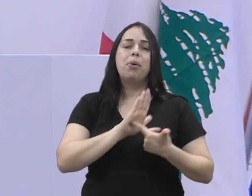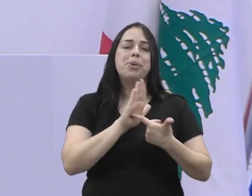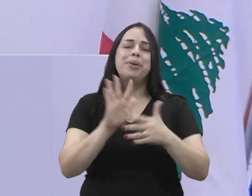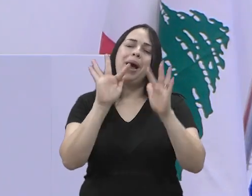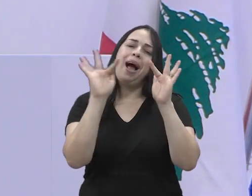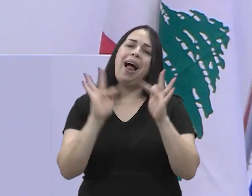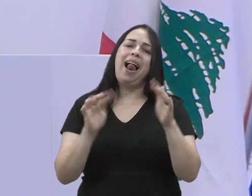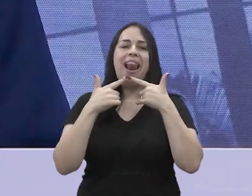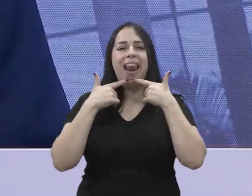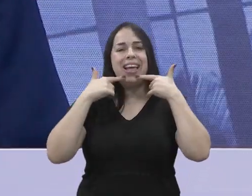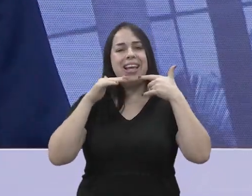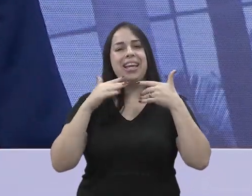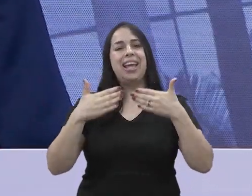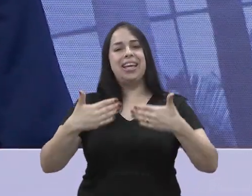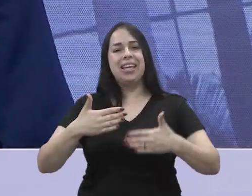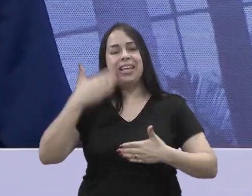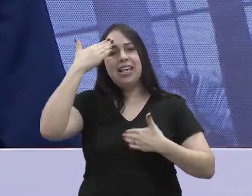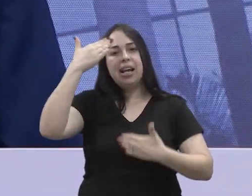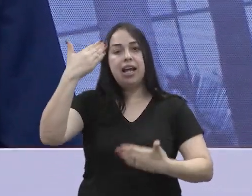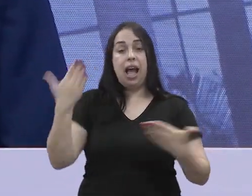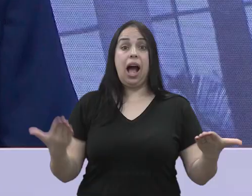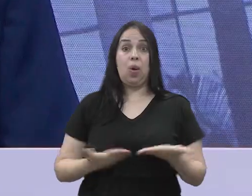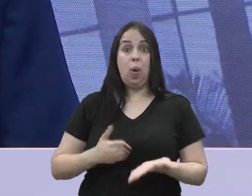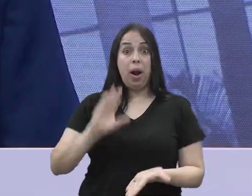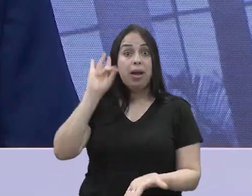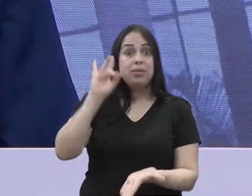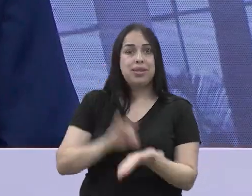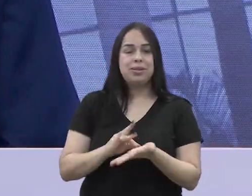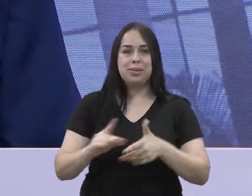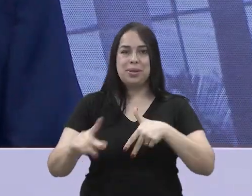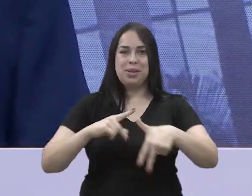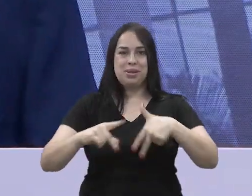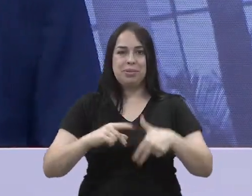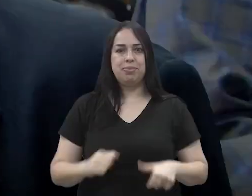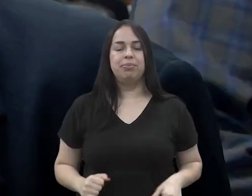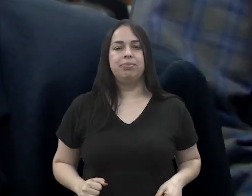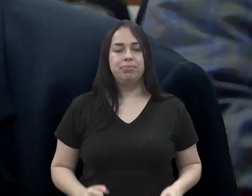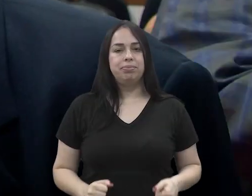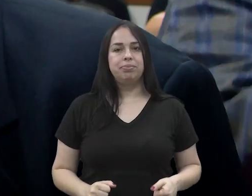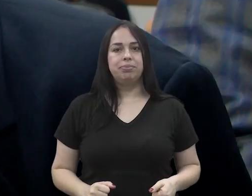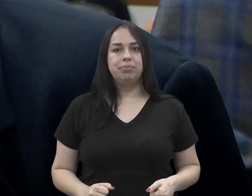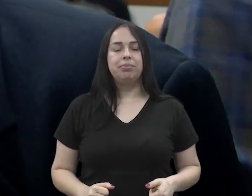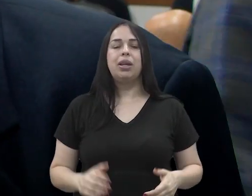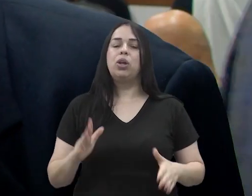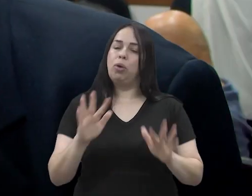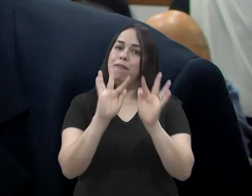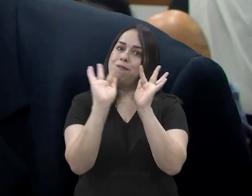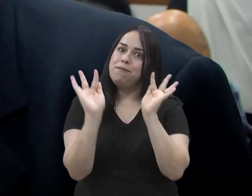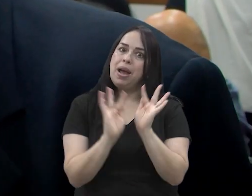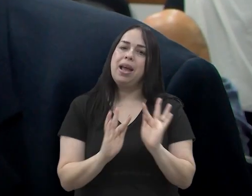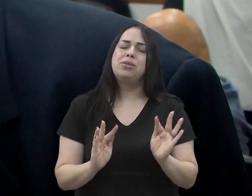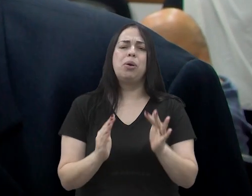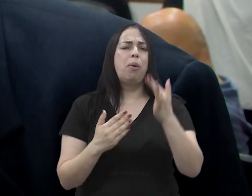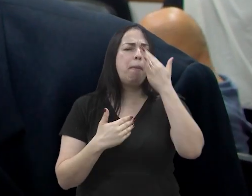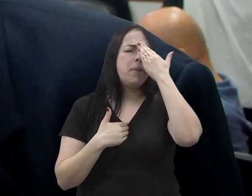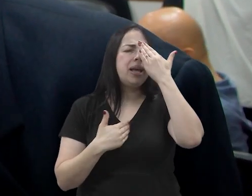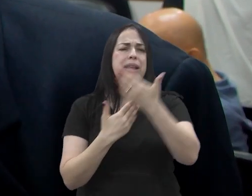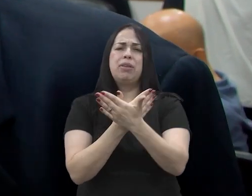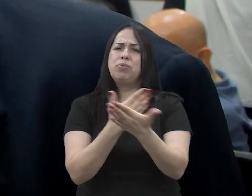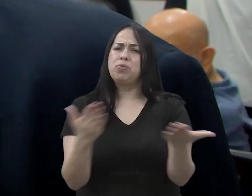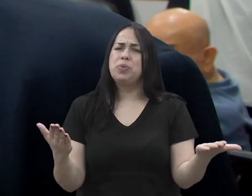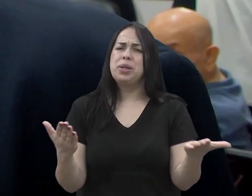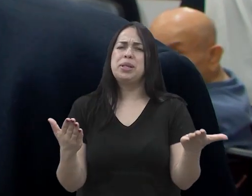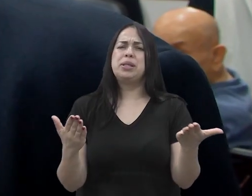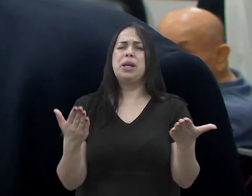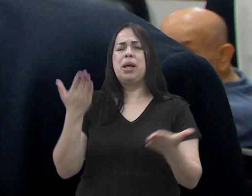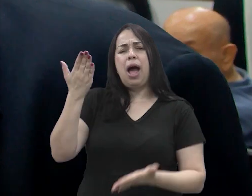expressou alegria e gratidão ao se tornar oficialmente um cidadão joseense. Estou muito contente, eu agradeço vocês,